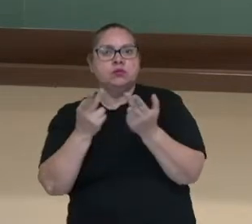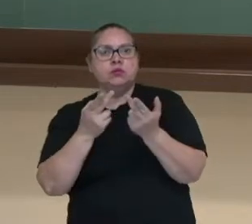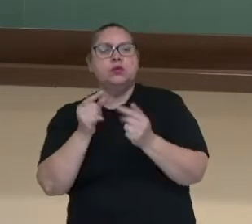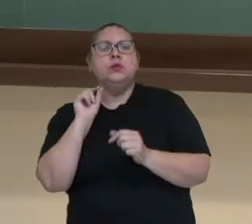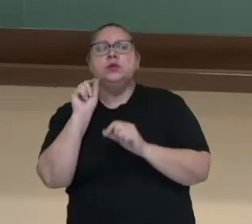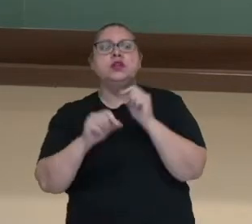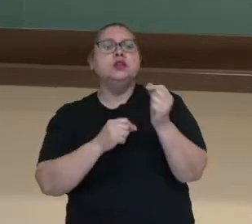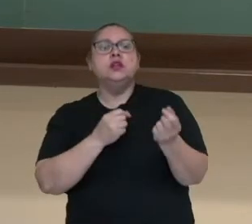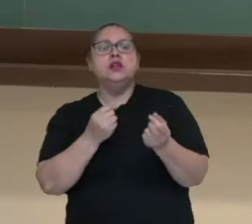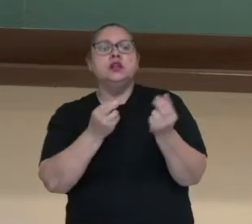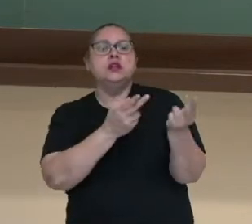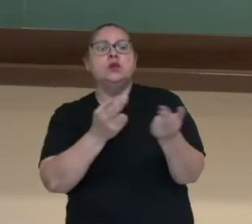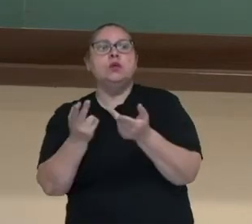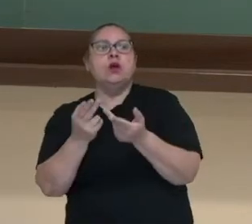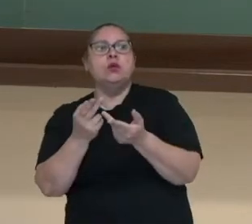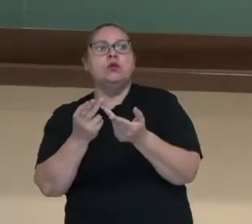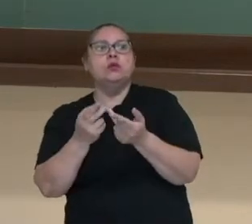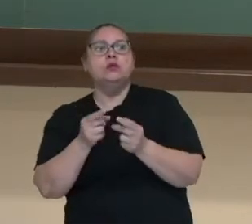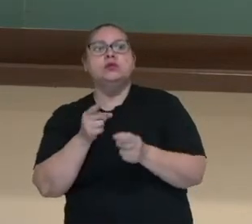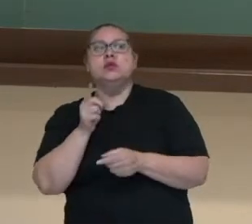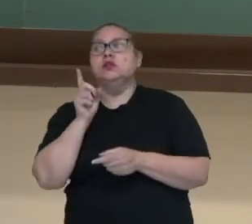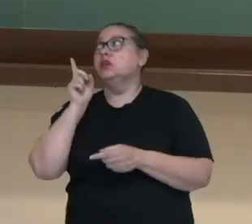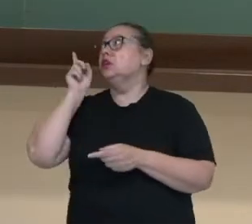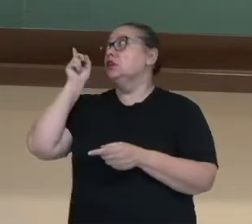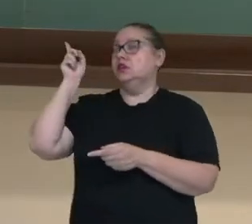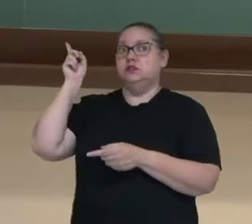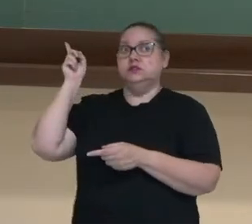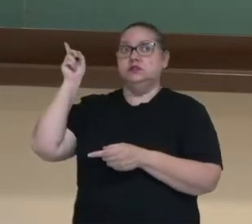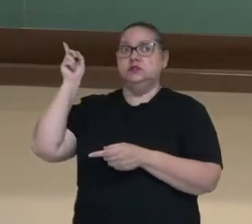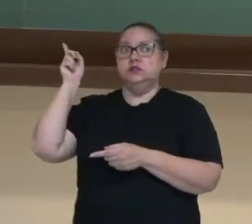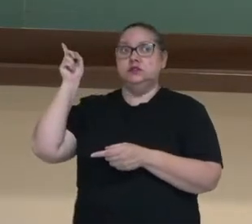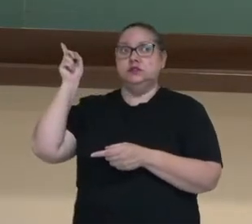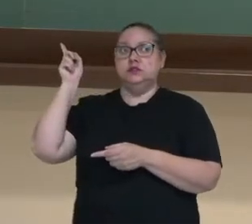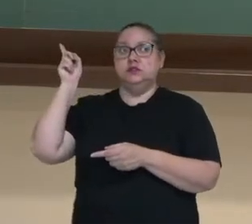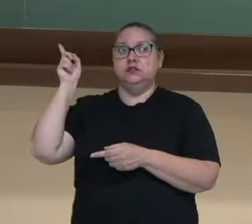de semelhante entre esta tirinha